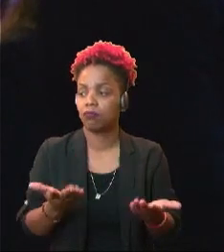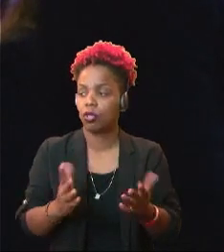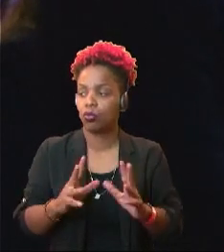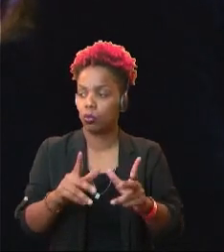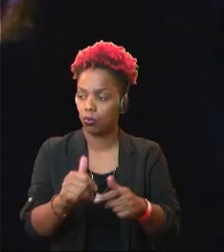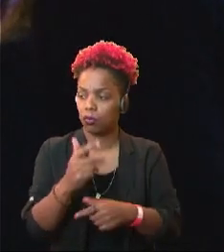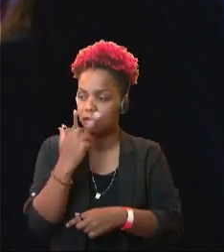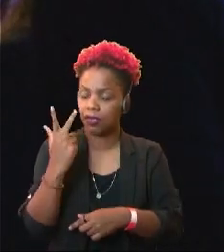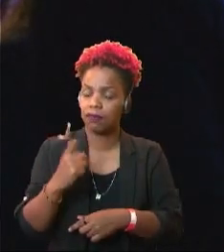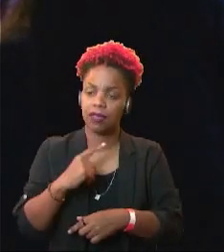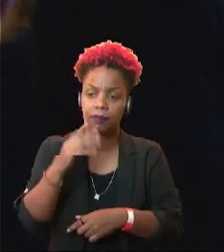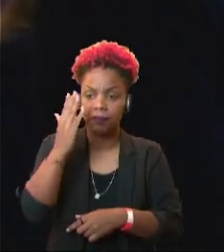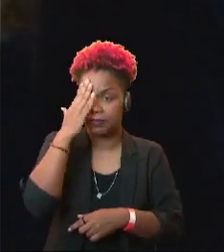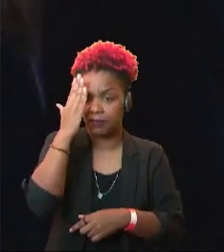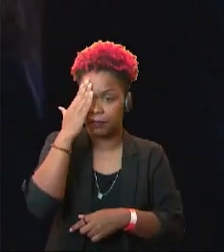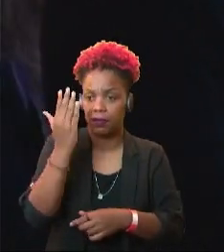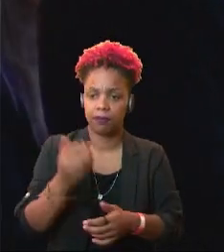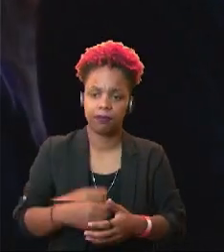is business.